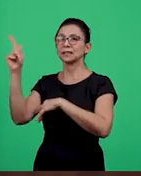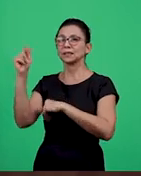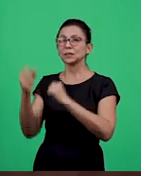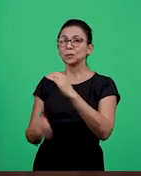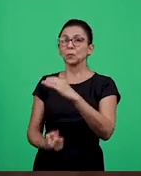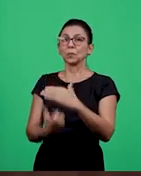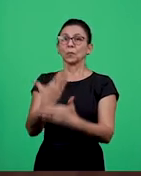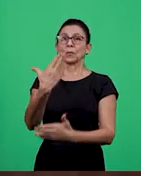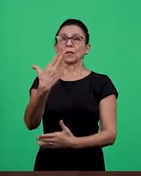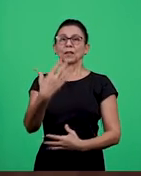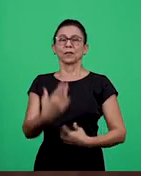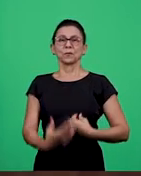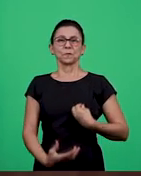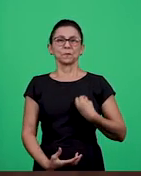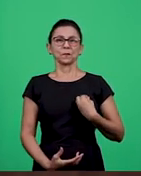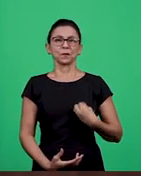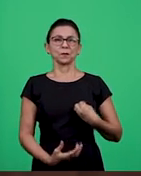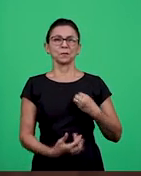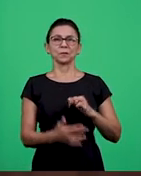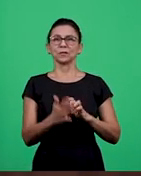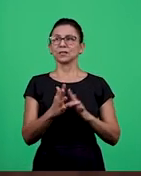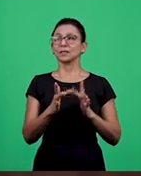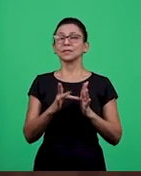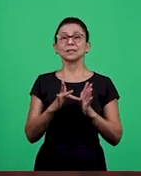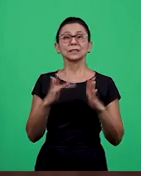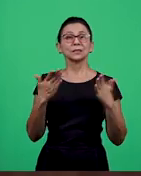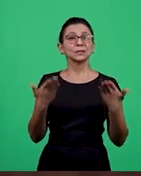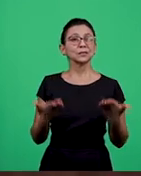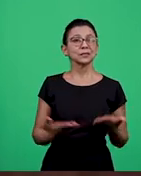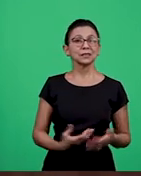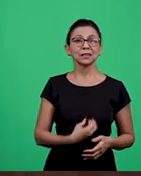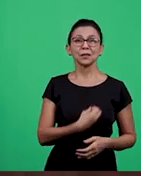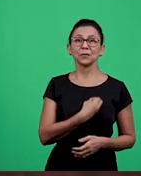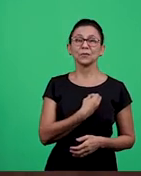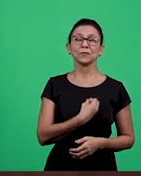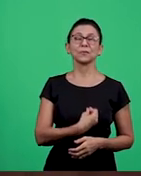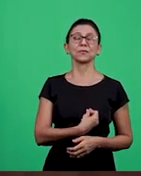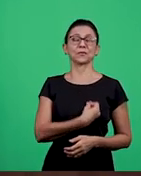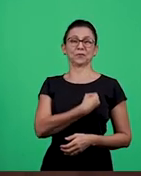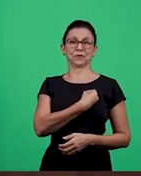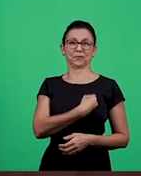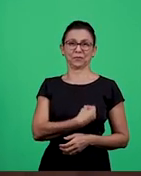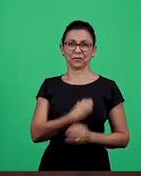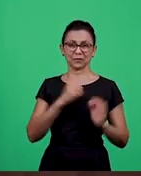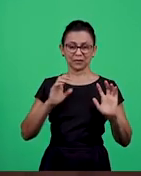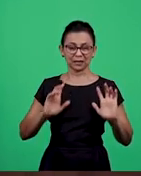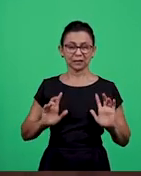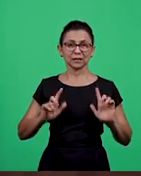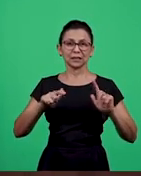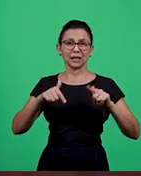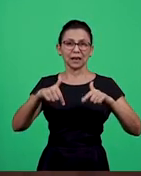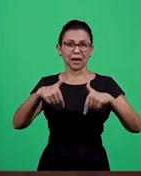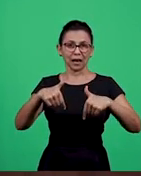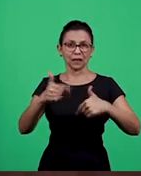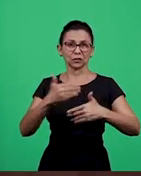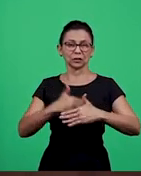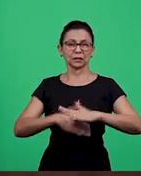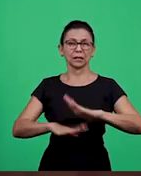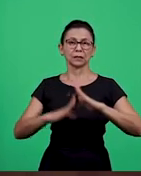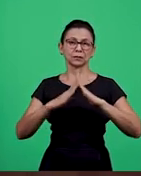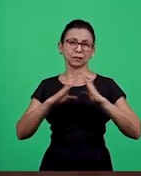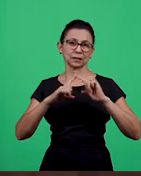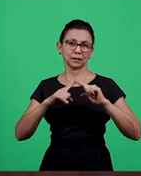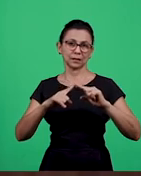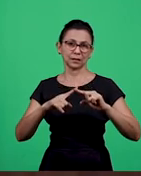autor está vivo, né? Jesus está vivo e ele age no meio da